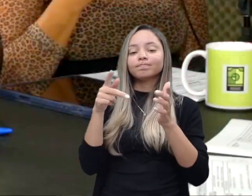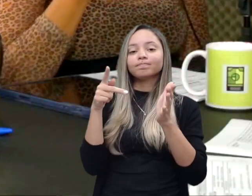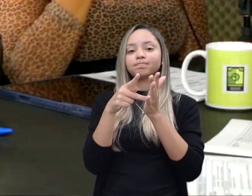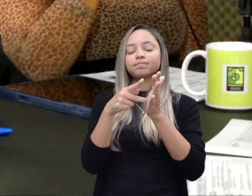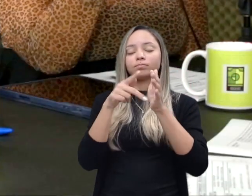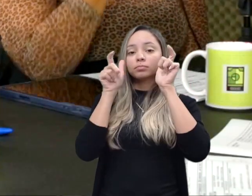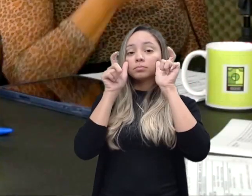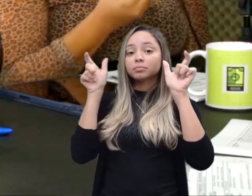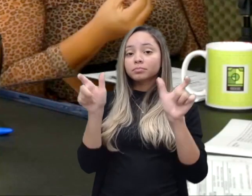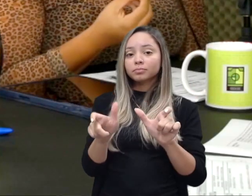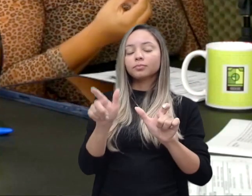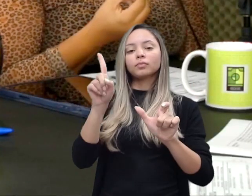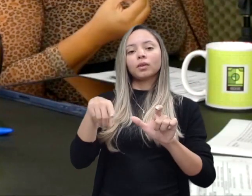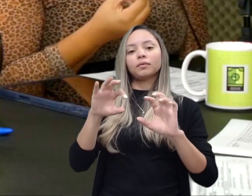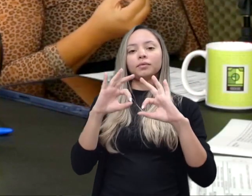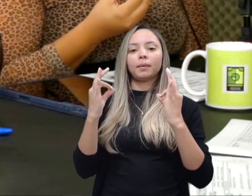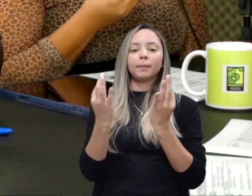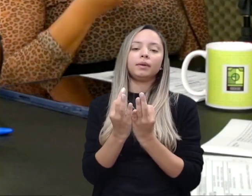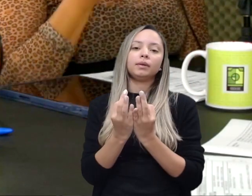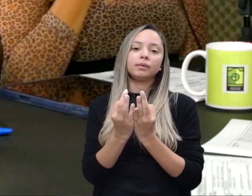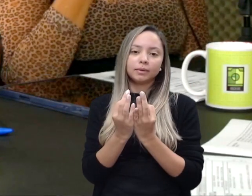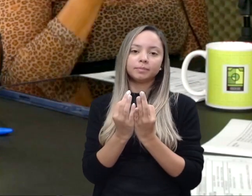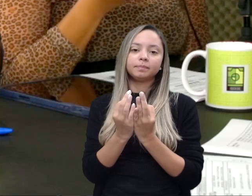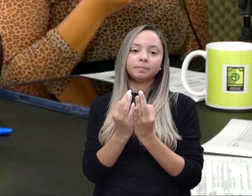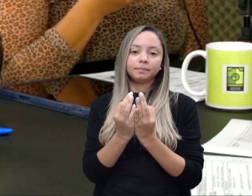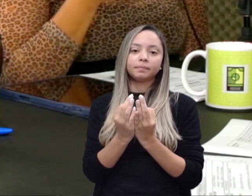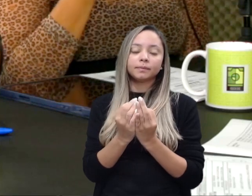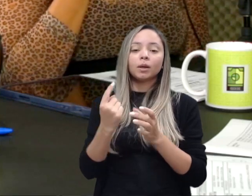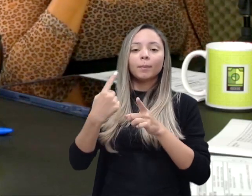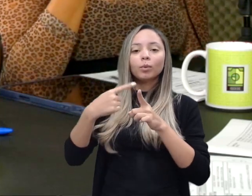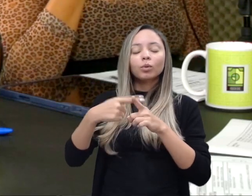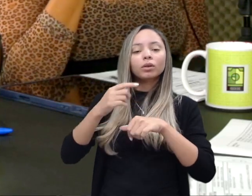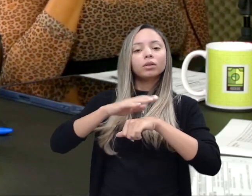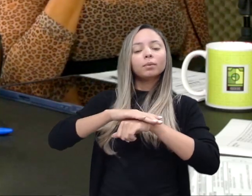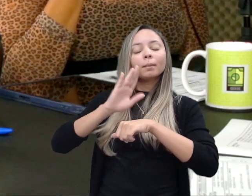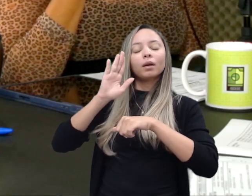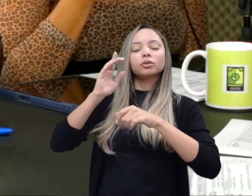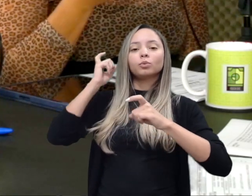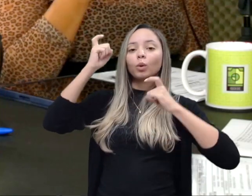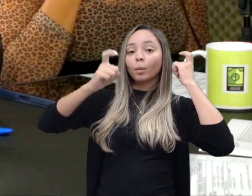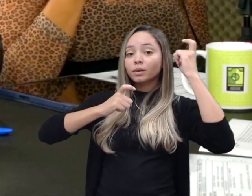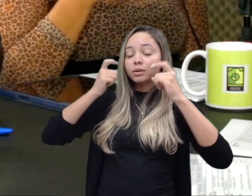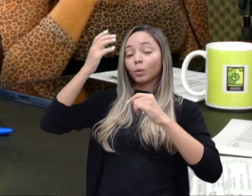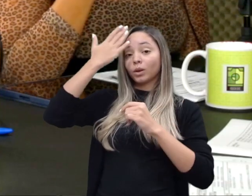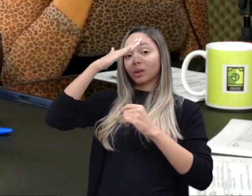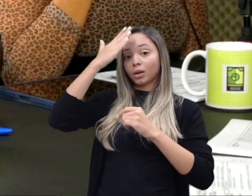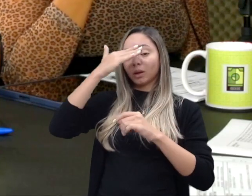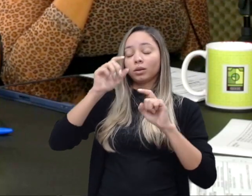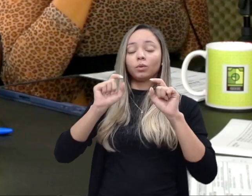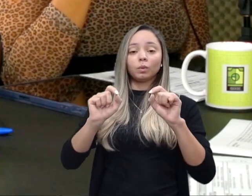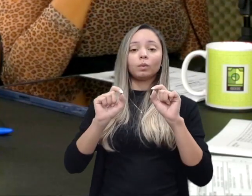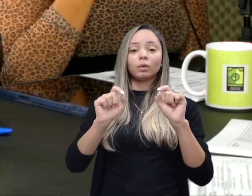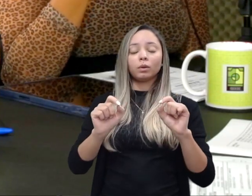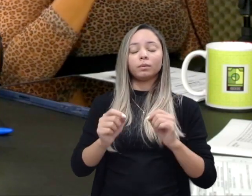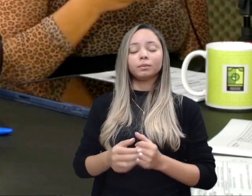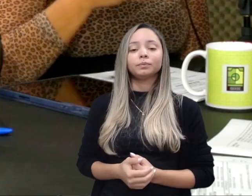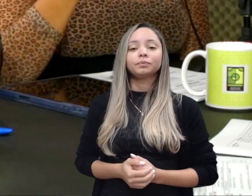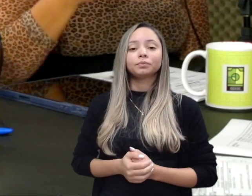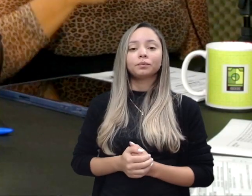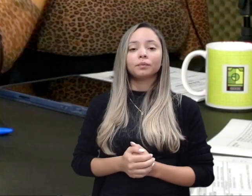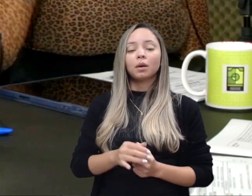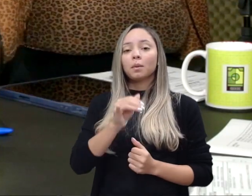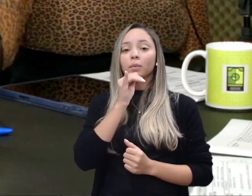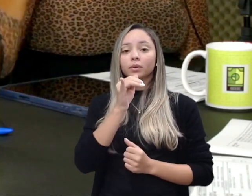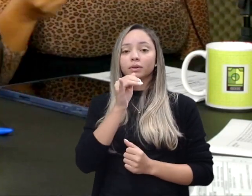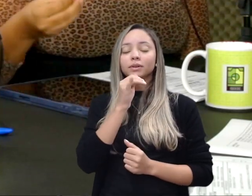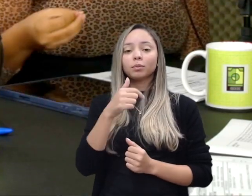interessada está mais na família, né, onde se preocupa, onde eles têm o entendimento de que não adianta eu estar